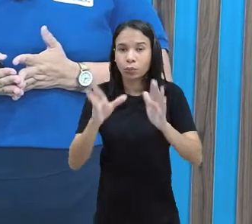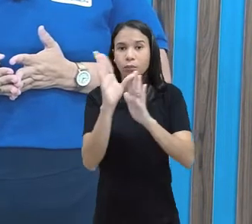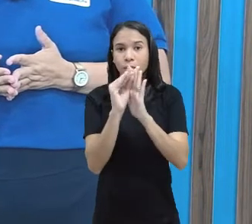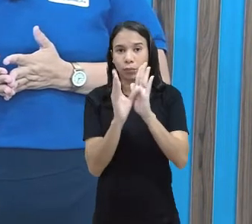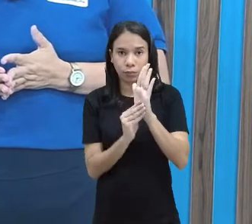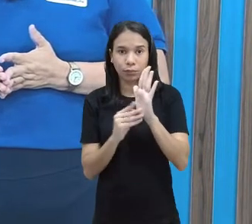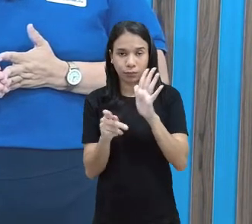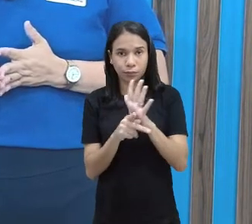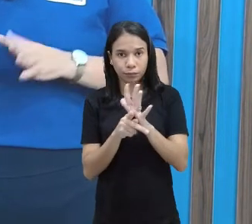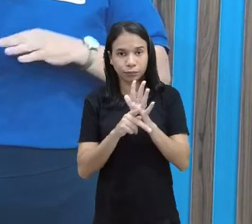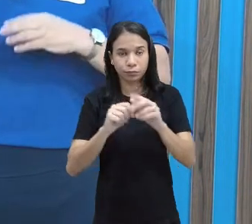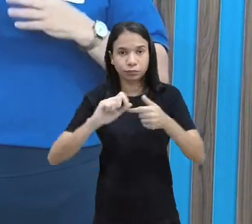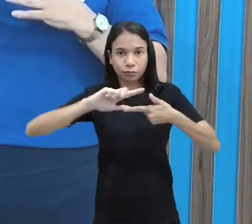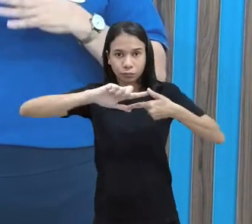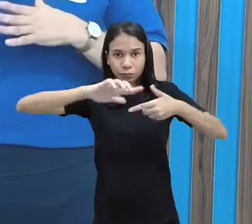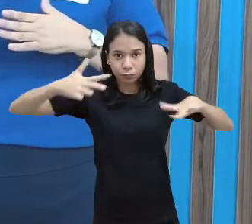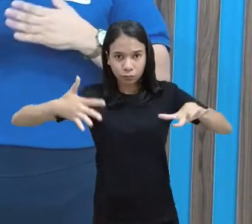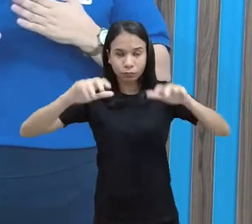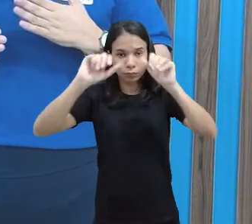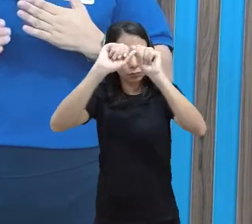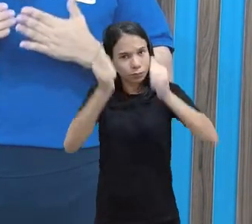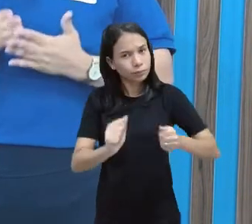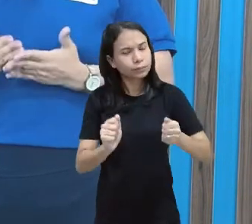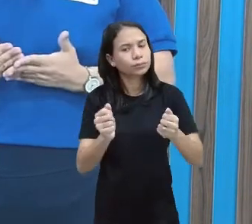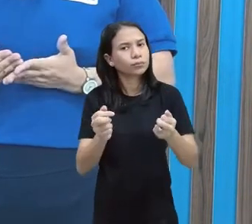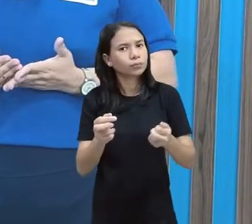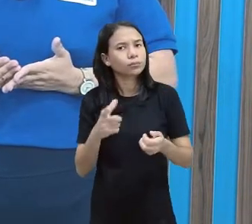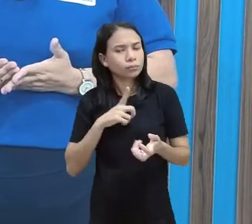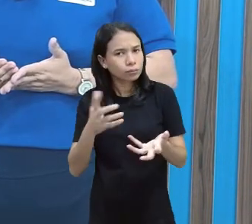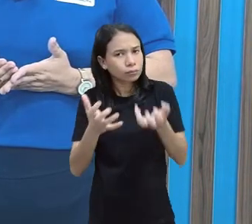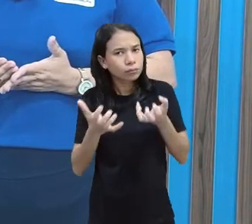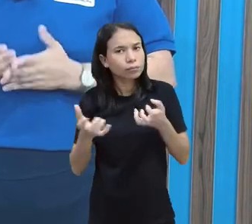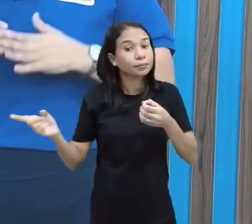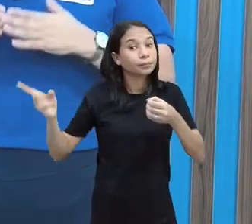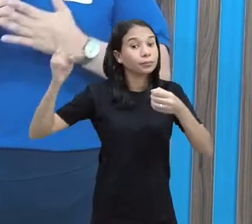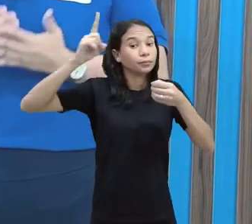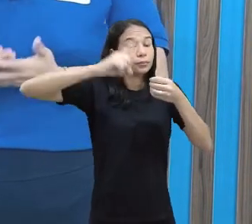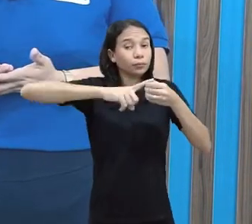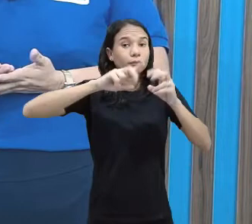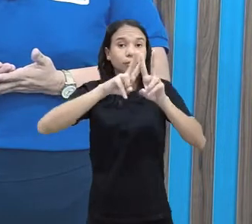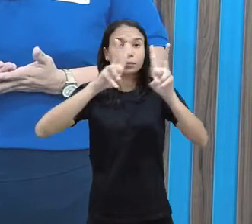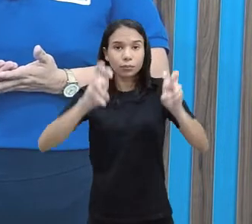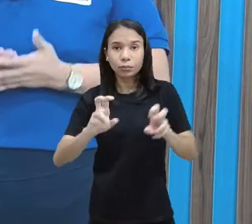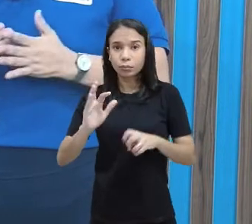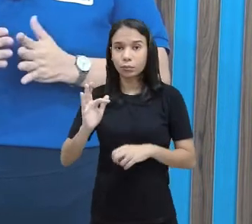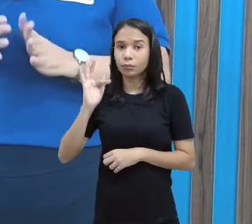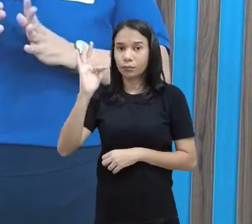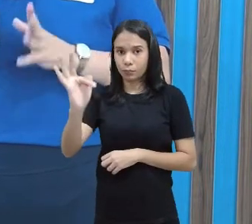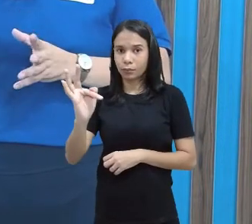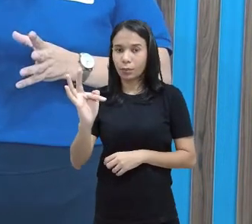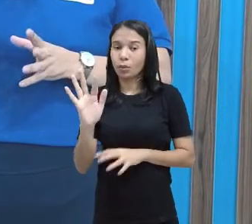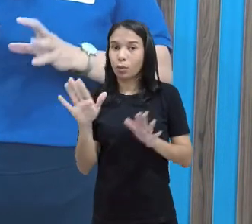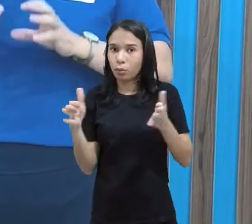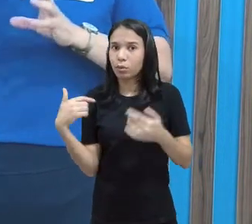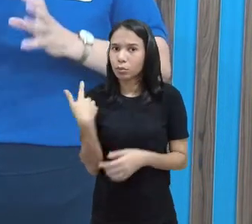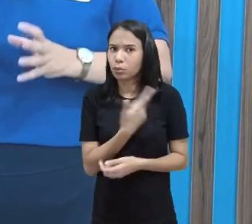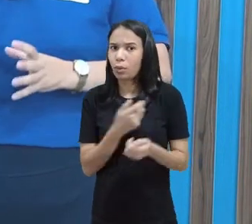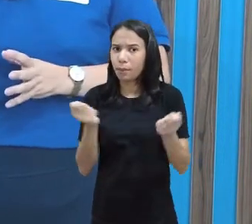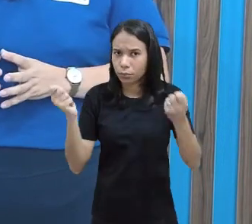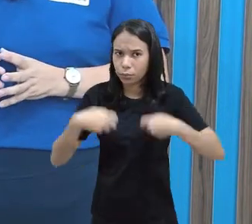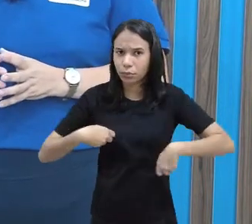arte moderna, tá, gente? Porque eu pretendo voltar a esse tema em outro momento. Assim que possível, dentro